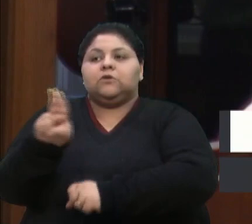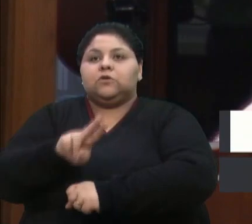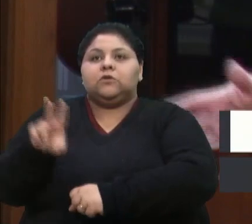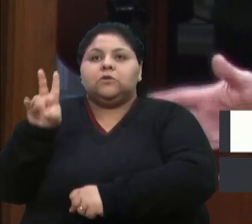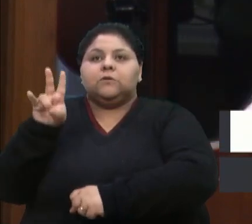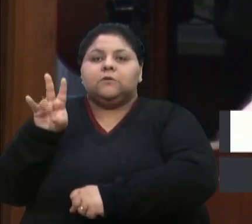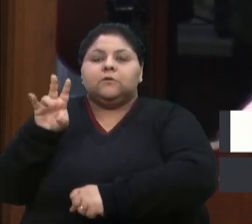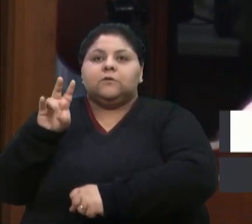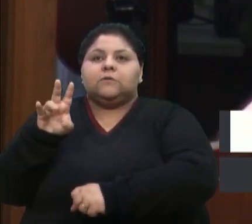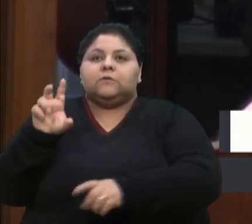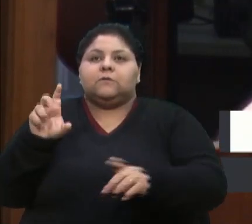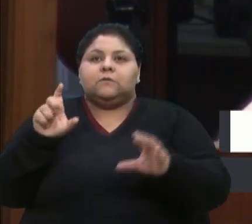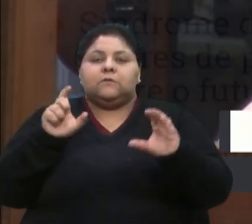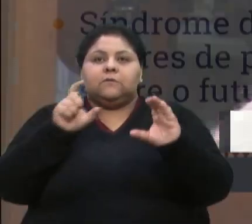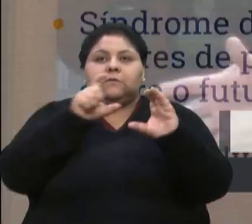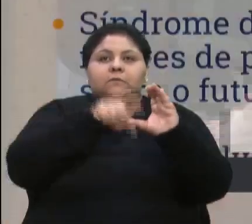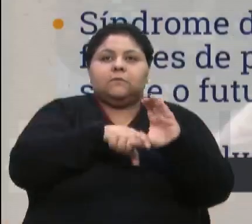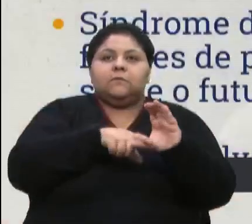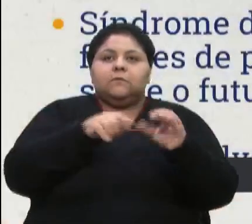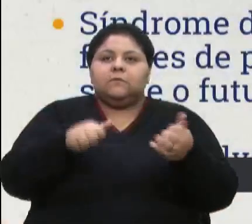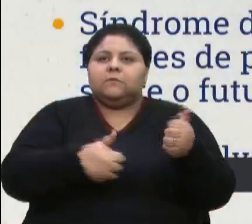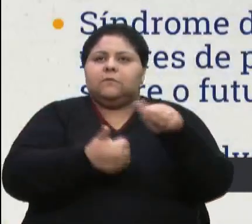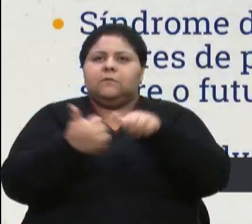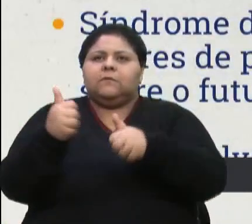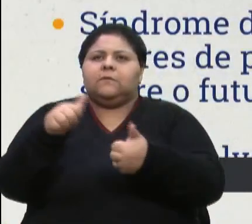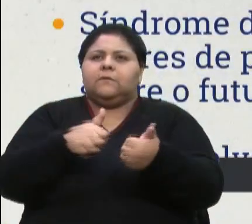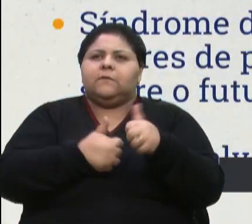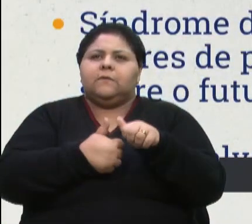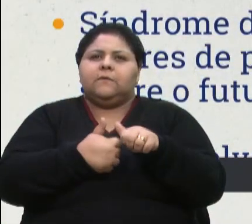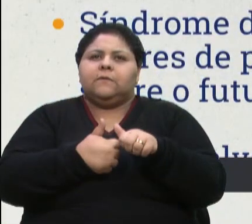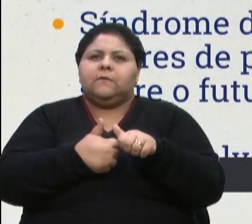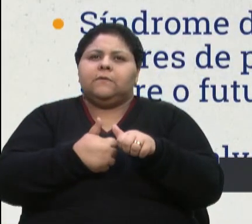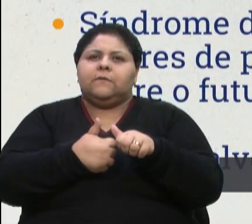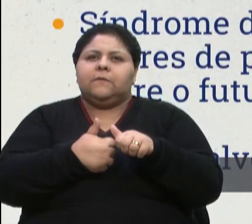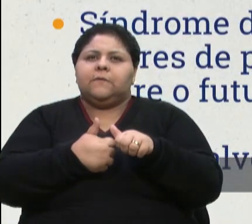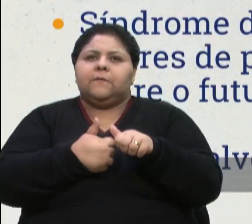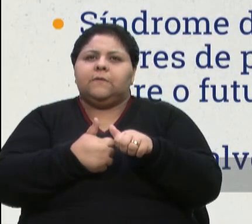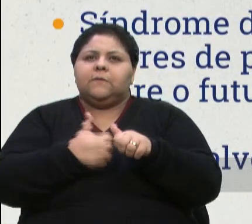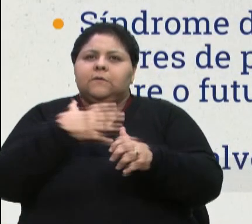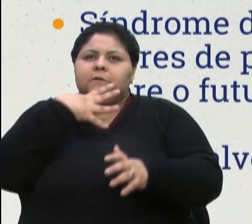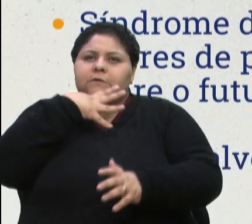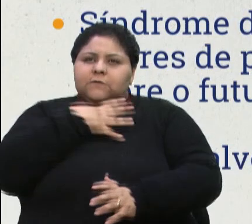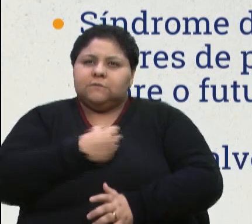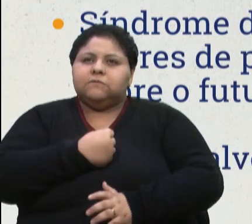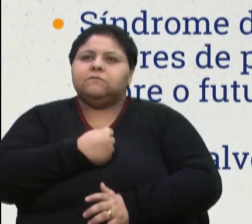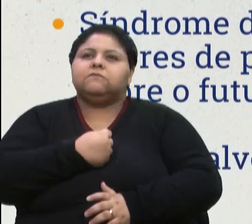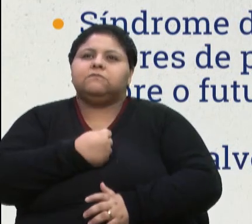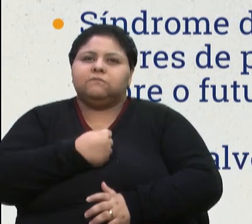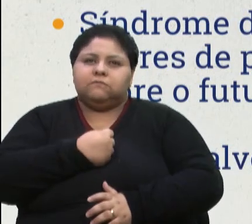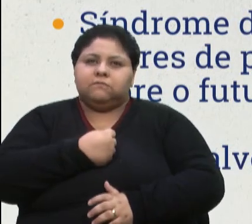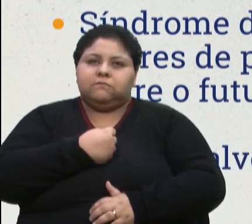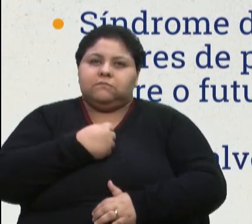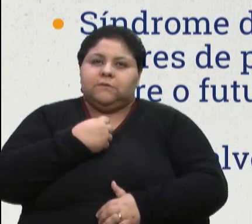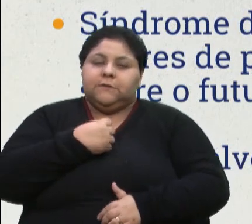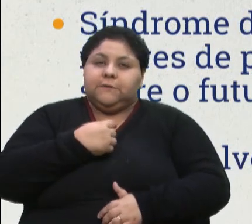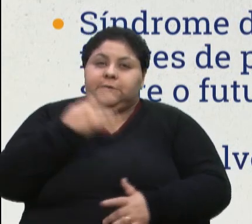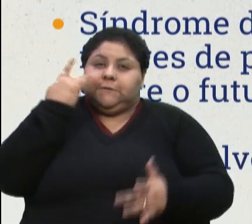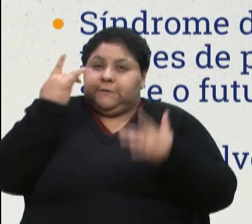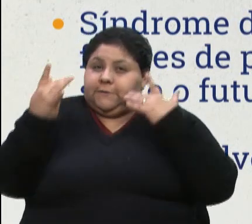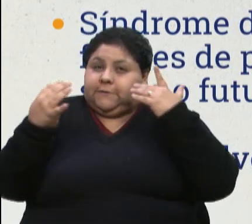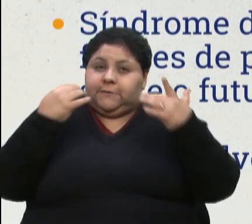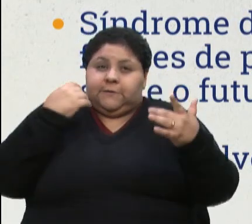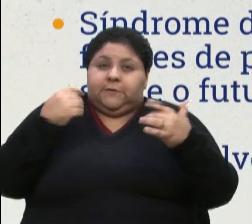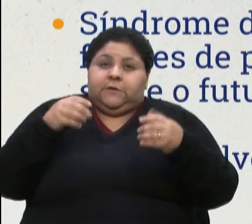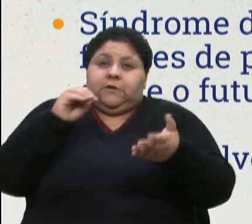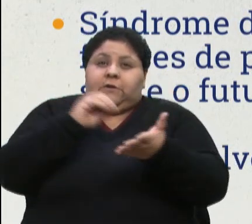dependência química, drogas de abuso, tipos, listas ilícitas, depressoras, estimulantes e perturbadoras, síndrome de